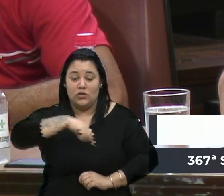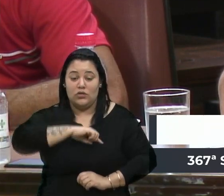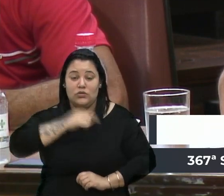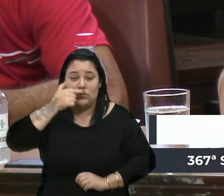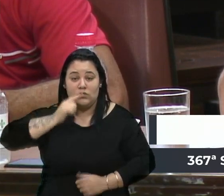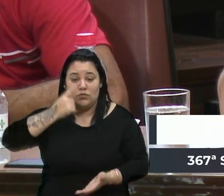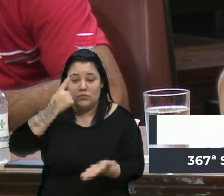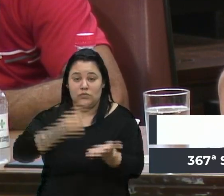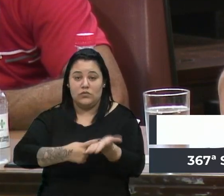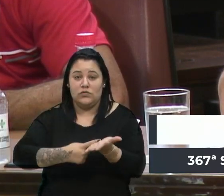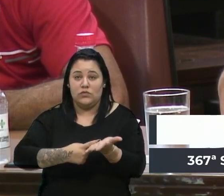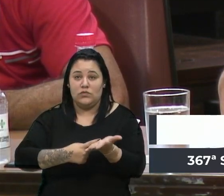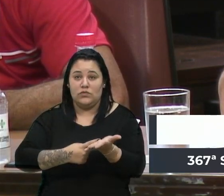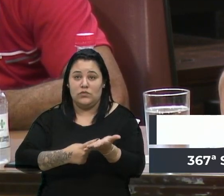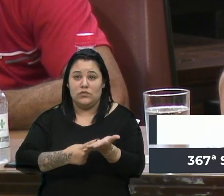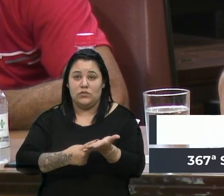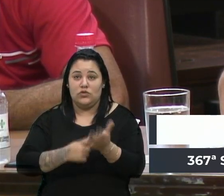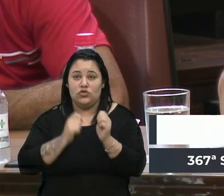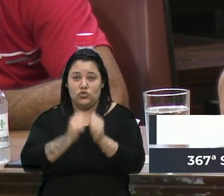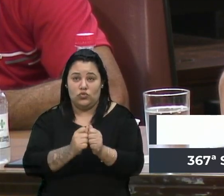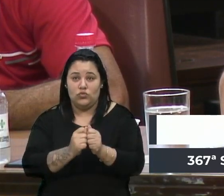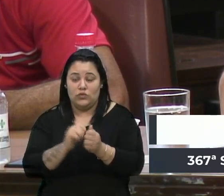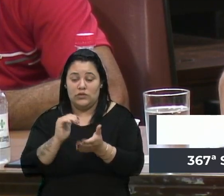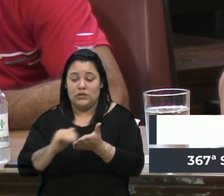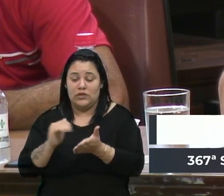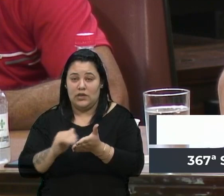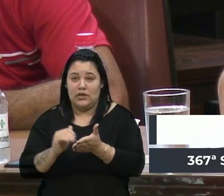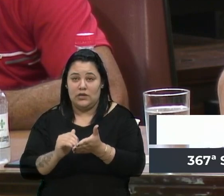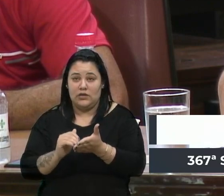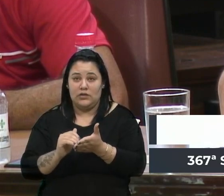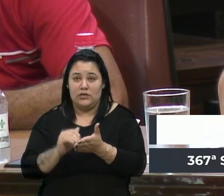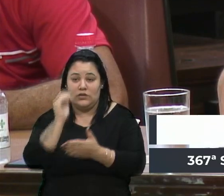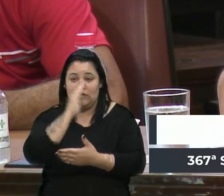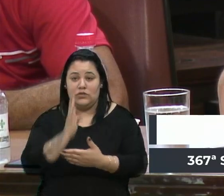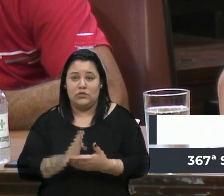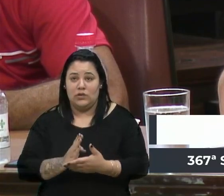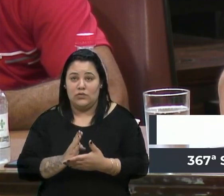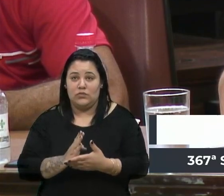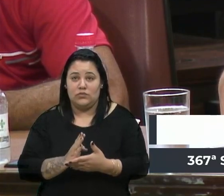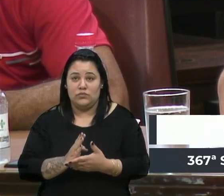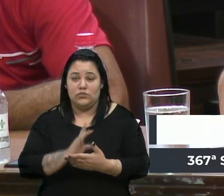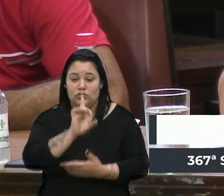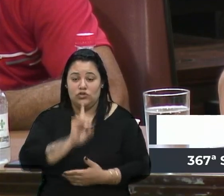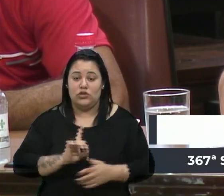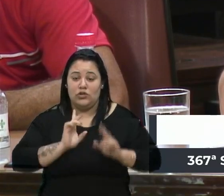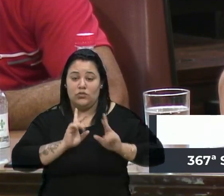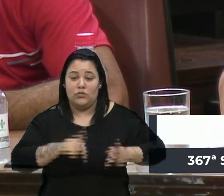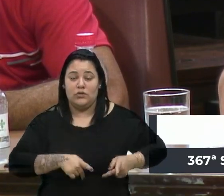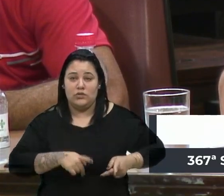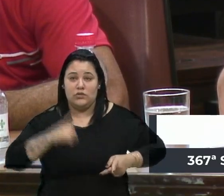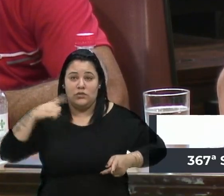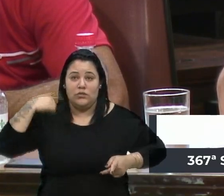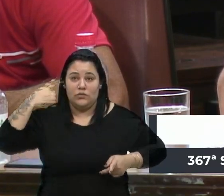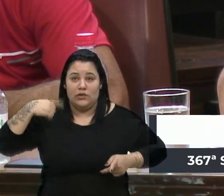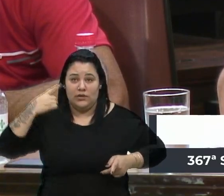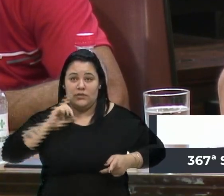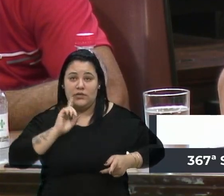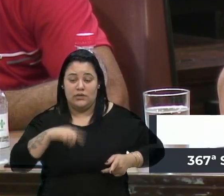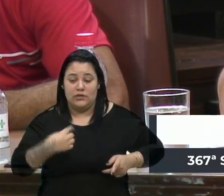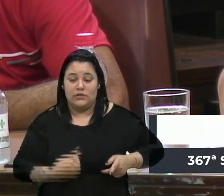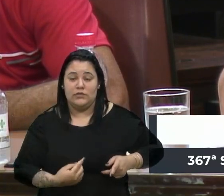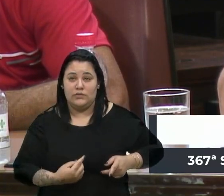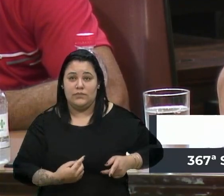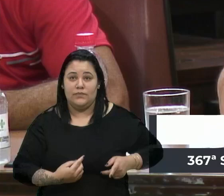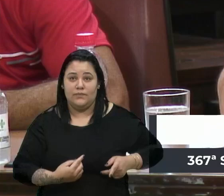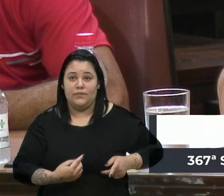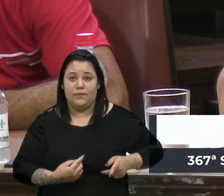agenda com a secretária nacional do Ministério dos Direitos Humanos. Então, a deputada Denise Pessoa está agindo, que eu